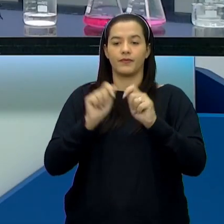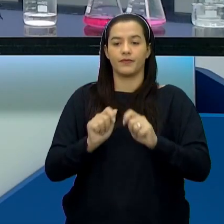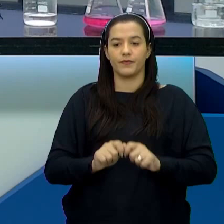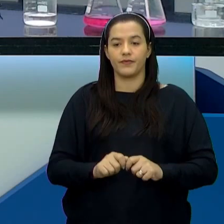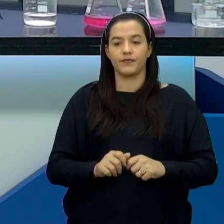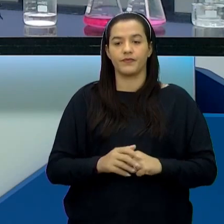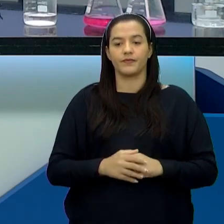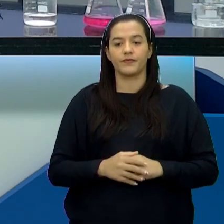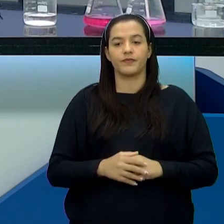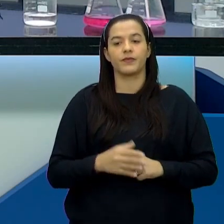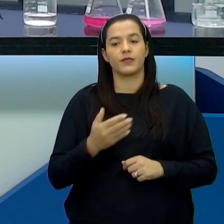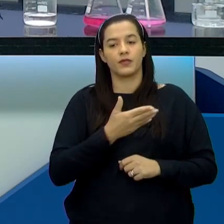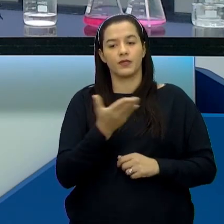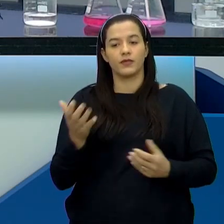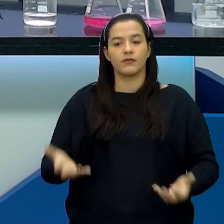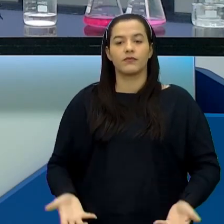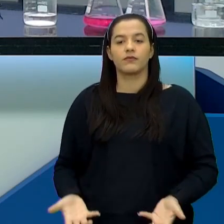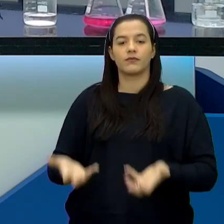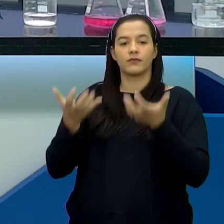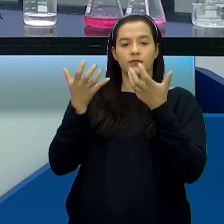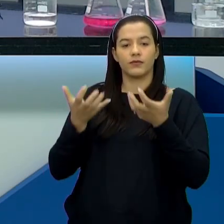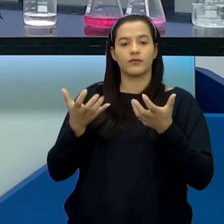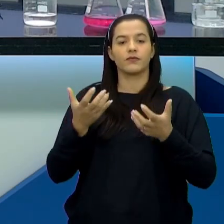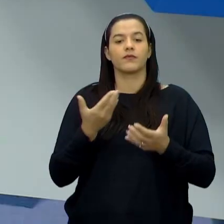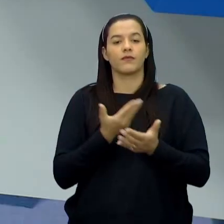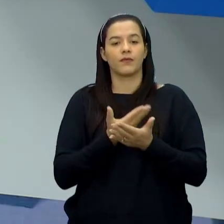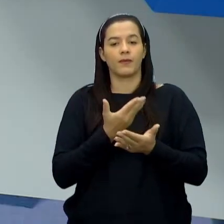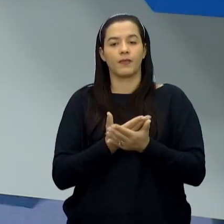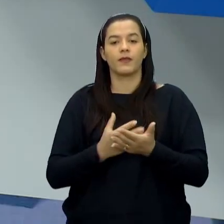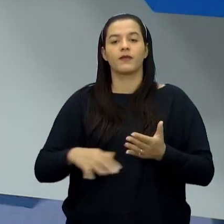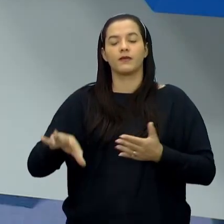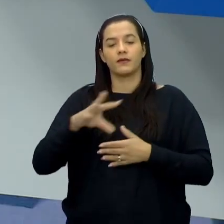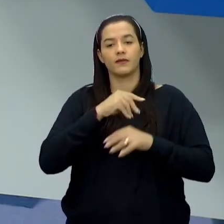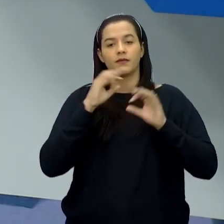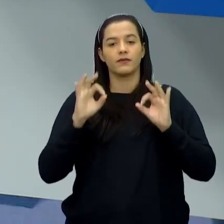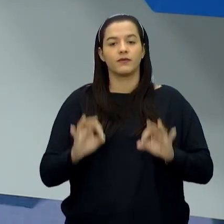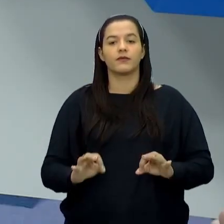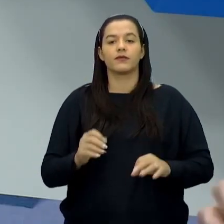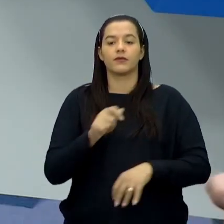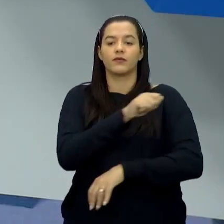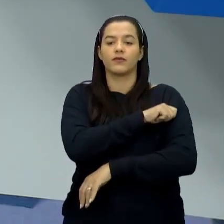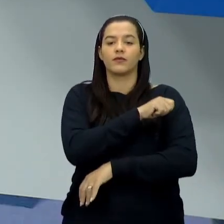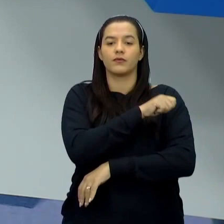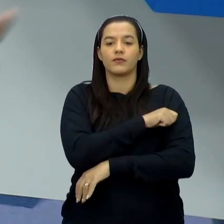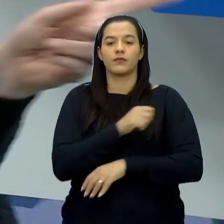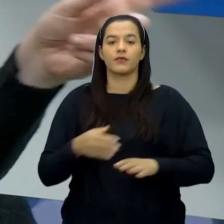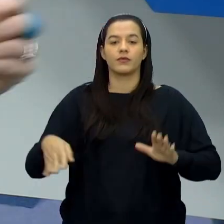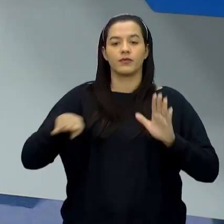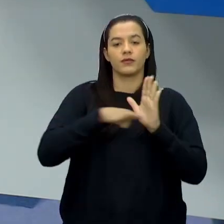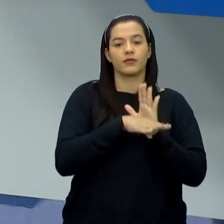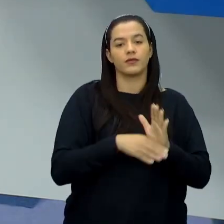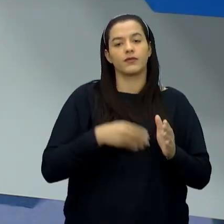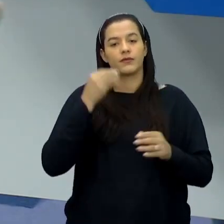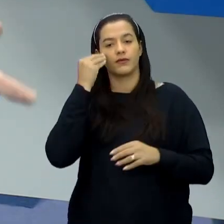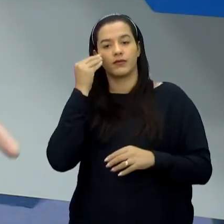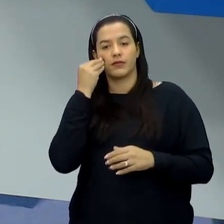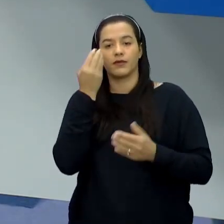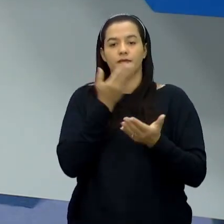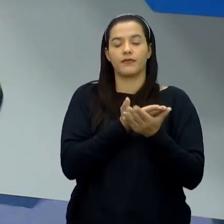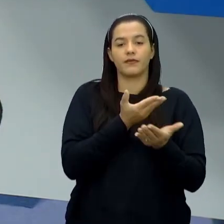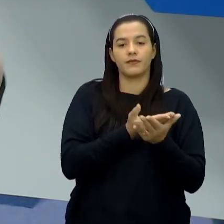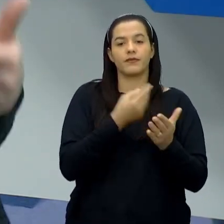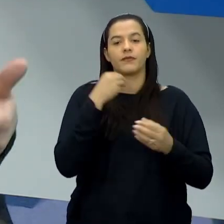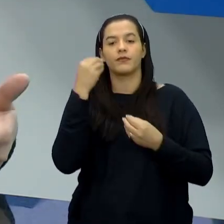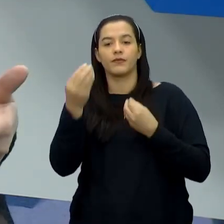isso enriquece muito a nossa aula. Olha, e tenho certeza que tem estudante que vai chegar em casa e vai tentar fazer e vai querer mostrar